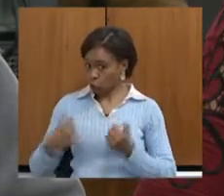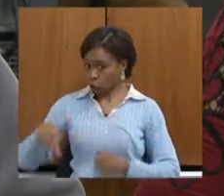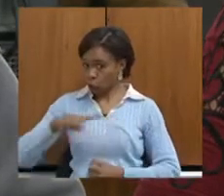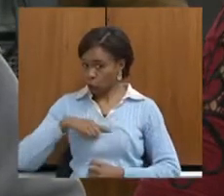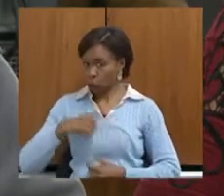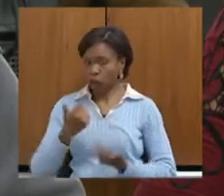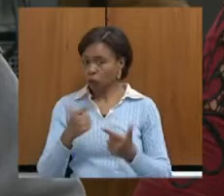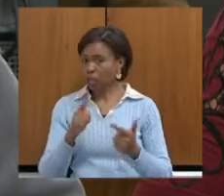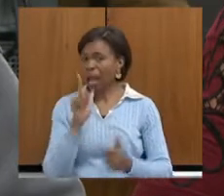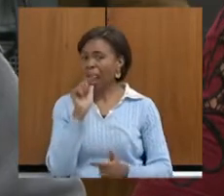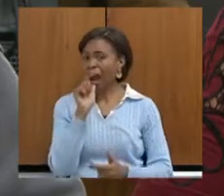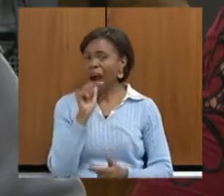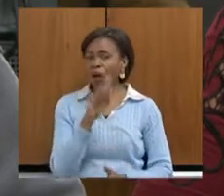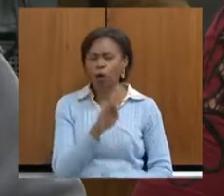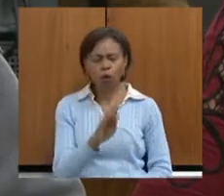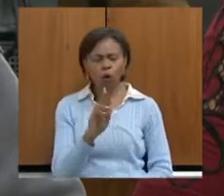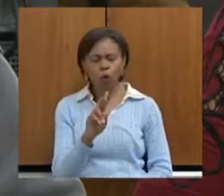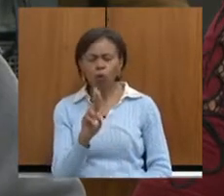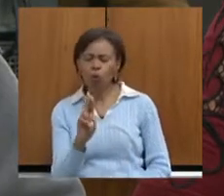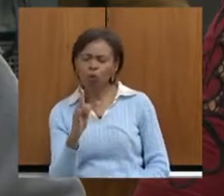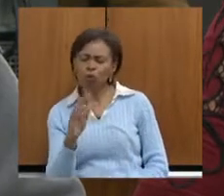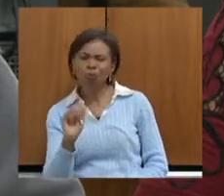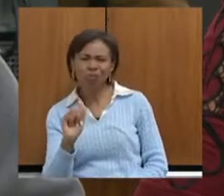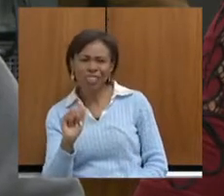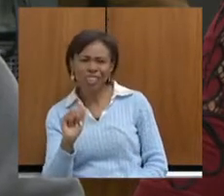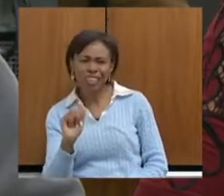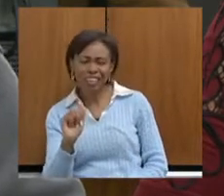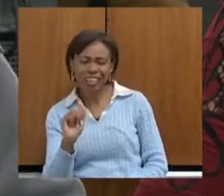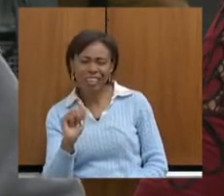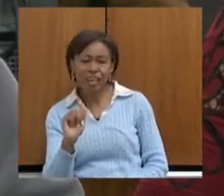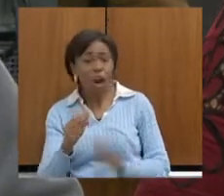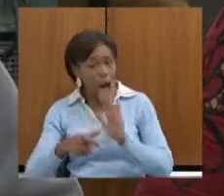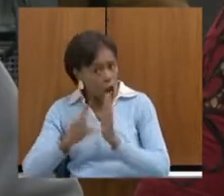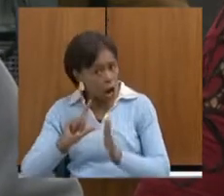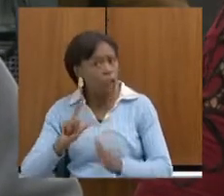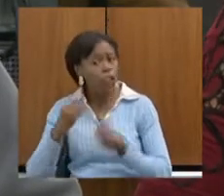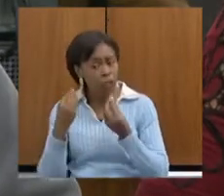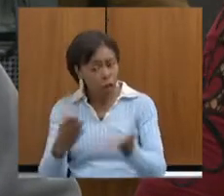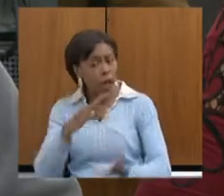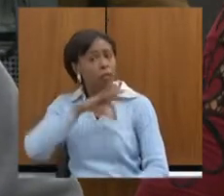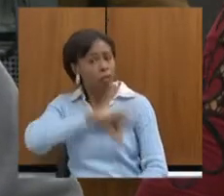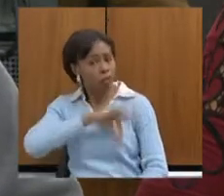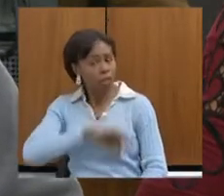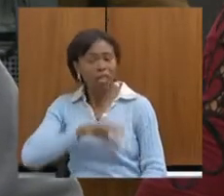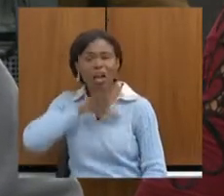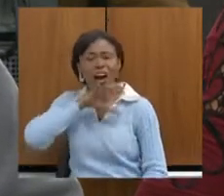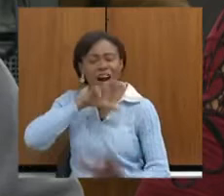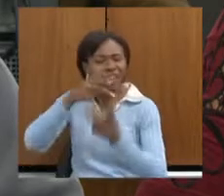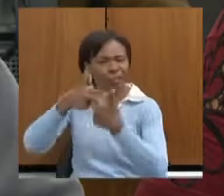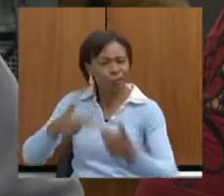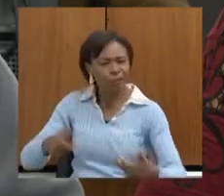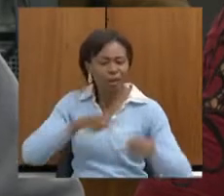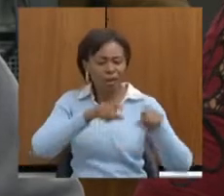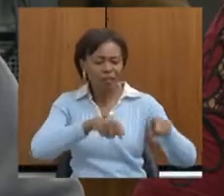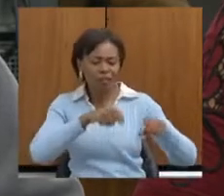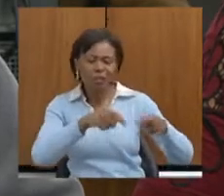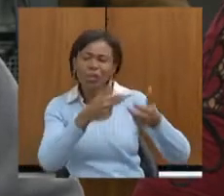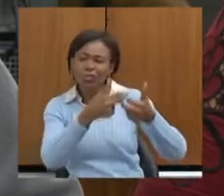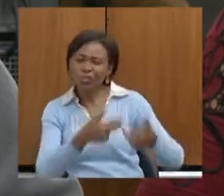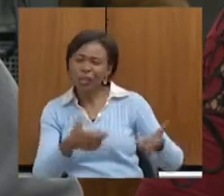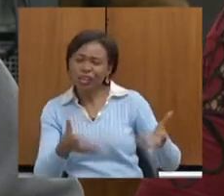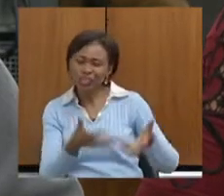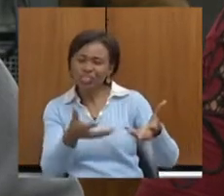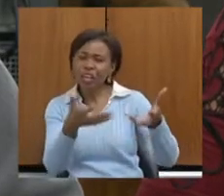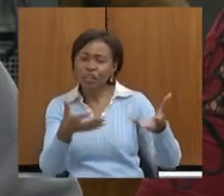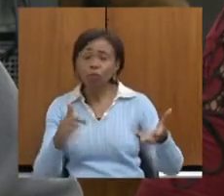para garantir o modo de vida nossa não vai ter água bruta e água bruta